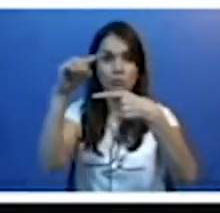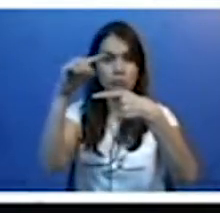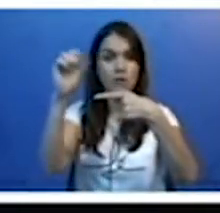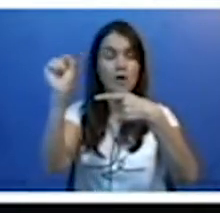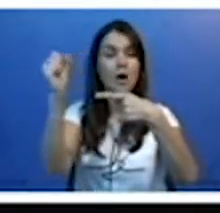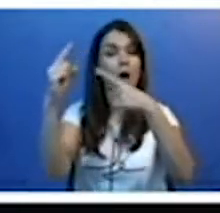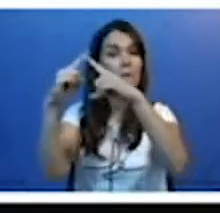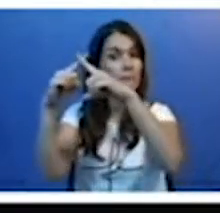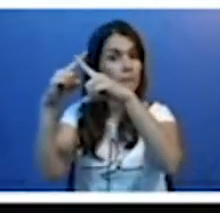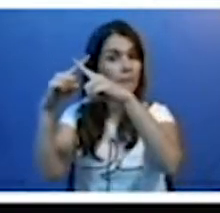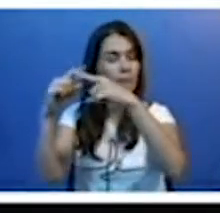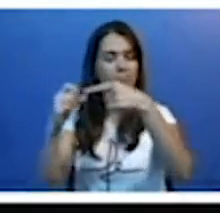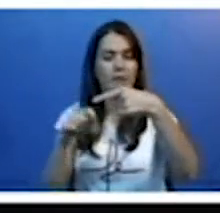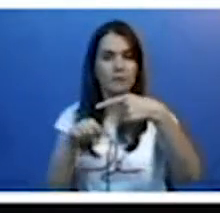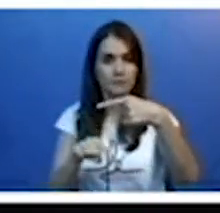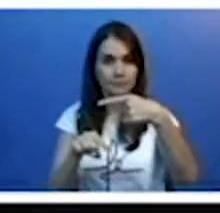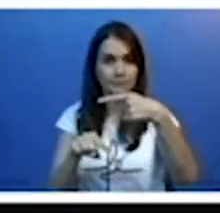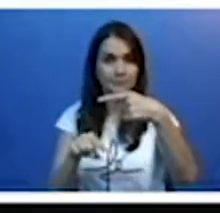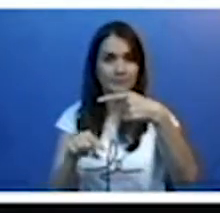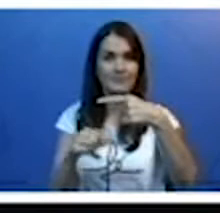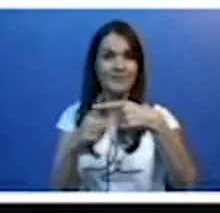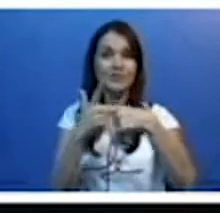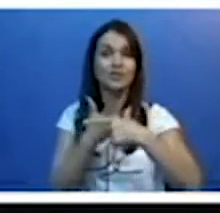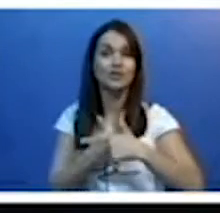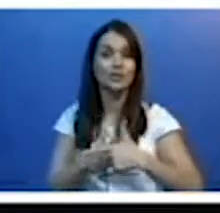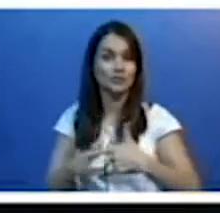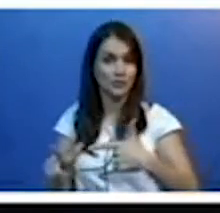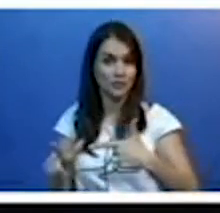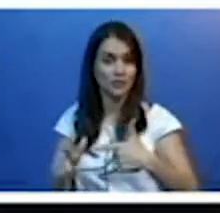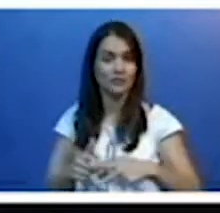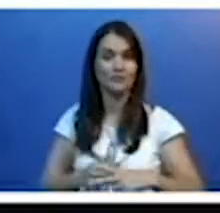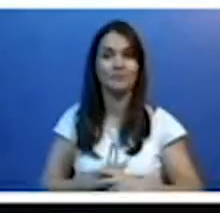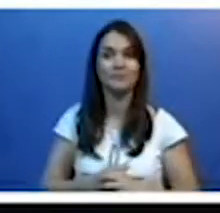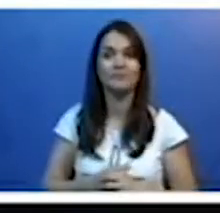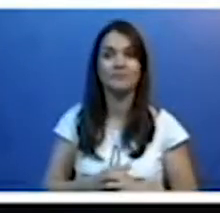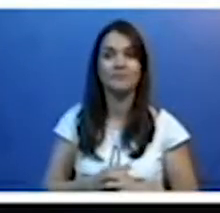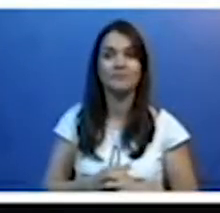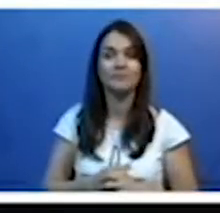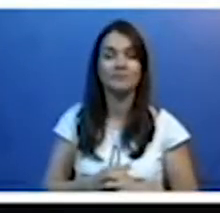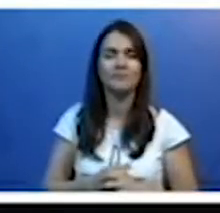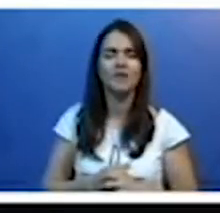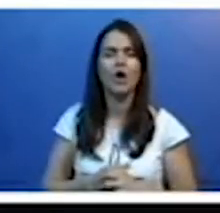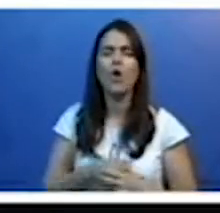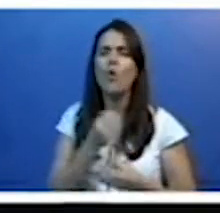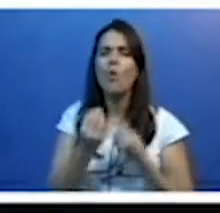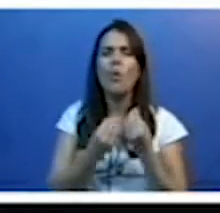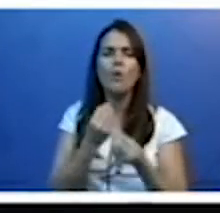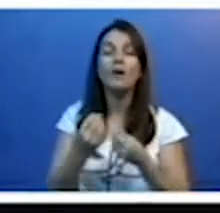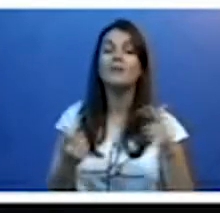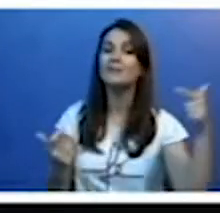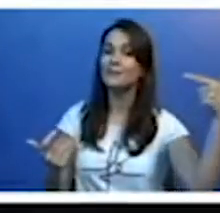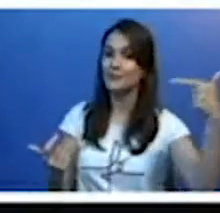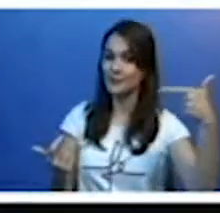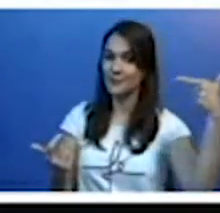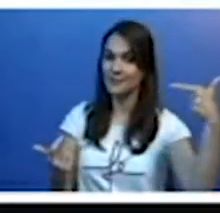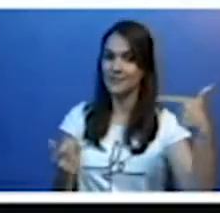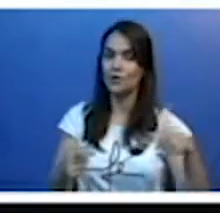Bom, tá, tralalá, tralalá. 2. Aí a gente vai calcular o elemento